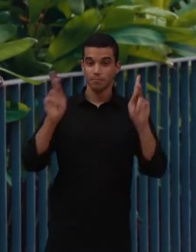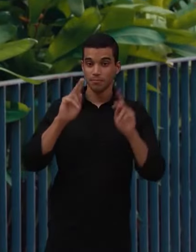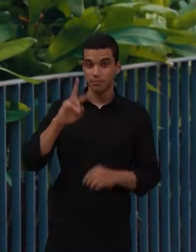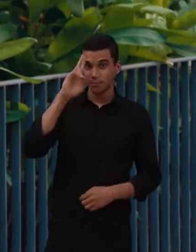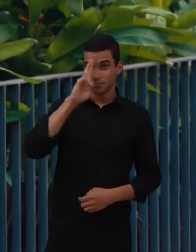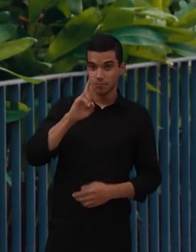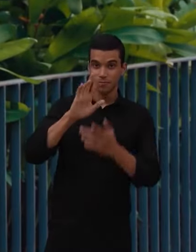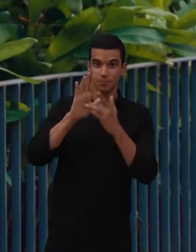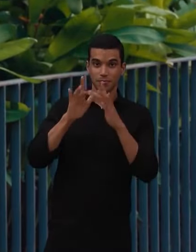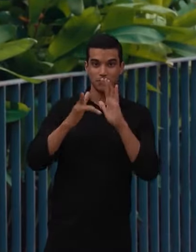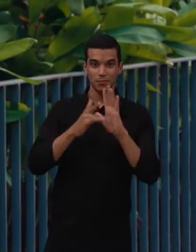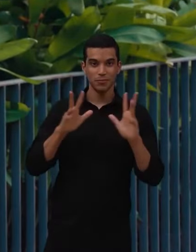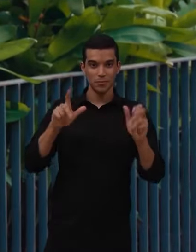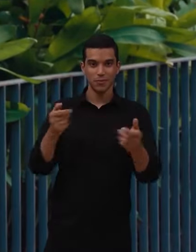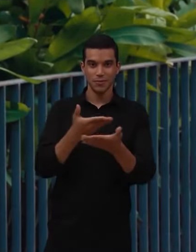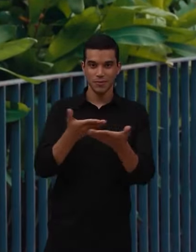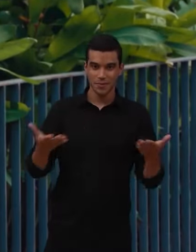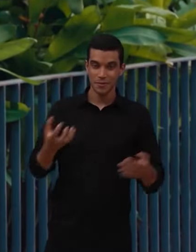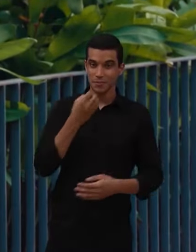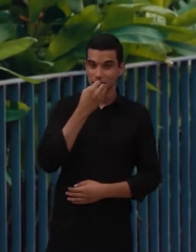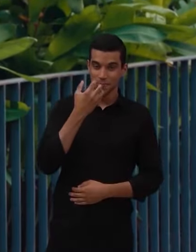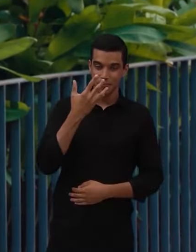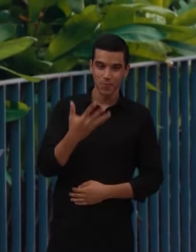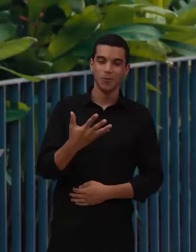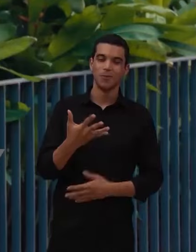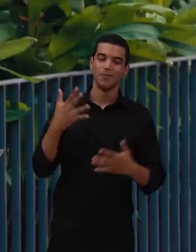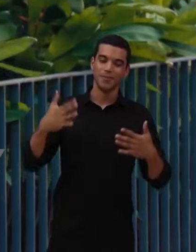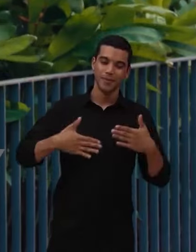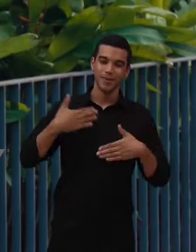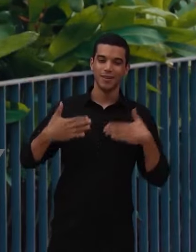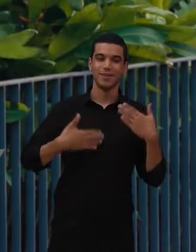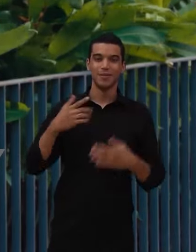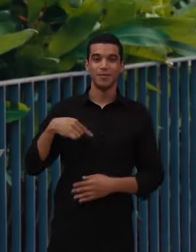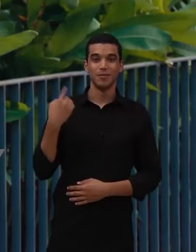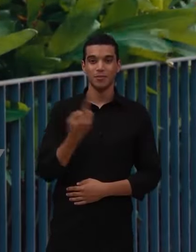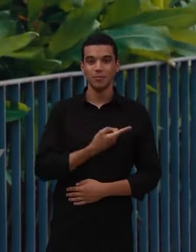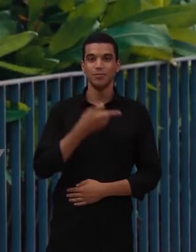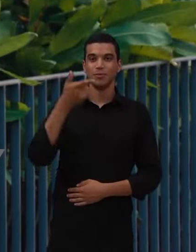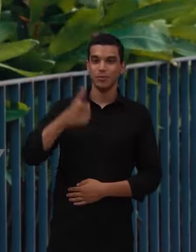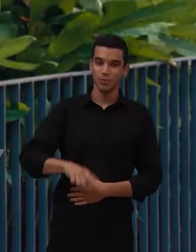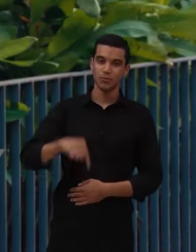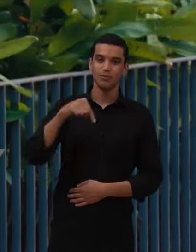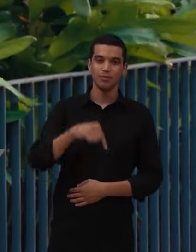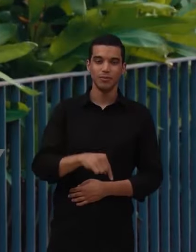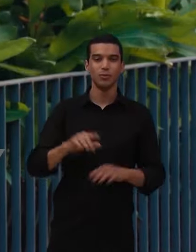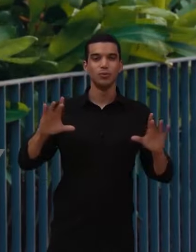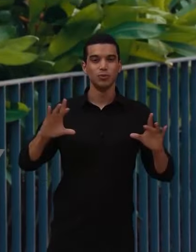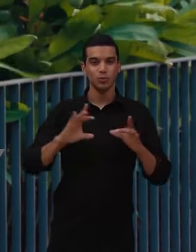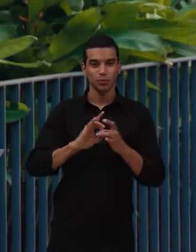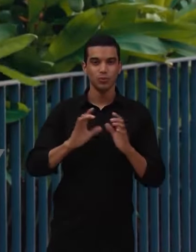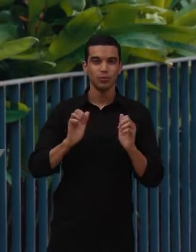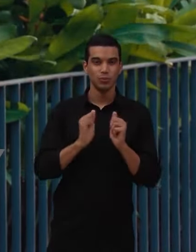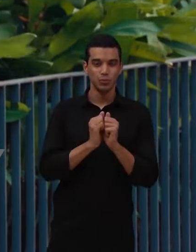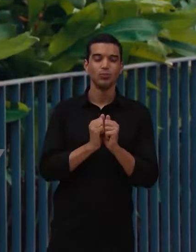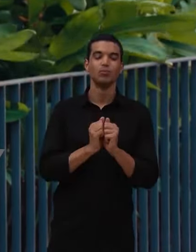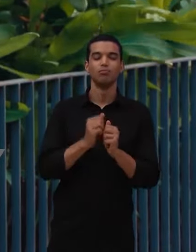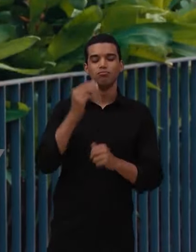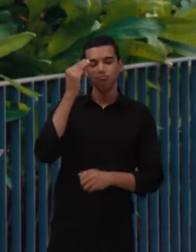Queridos irmãos, a paz do Senhor Jesus, que bênção, que alegria, mais uma vez estaremos juntos aqui na